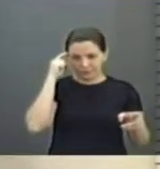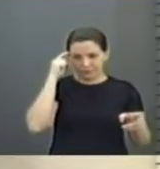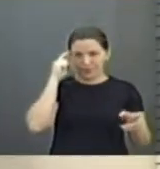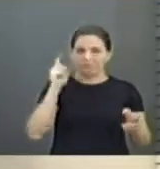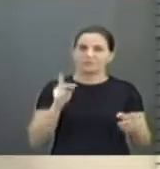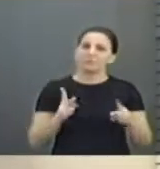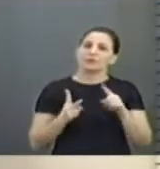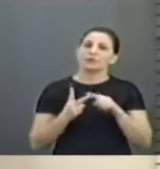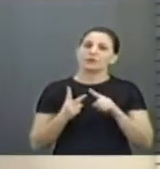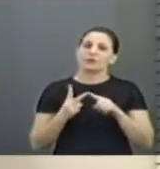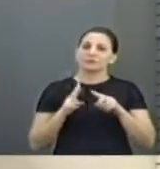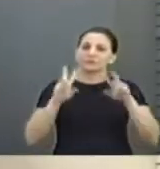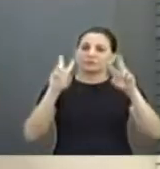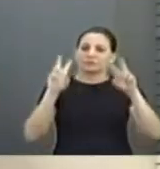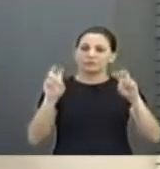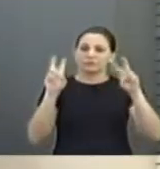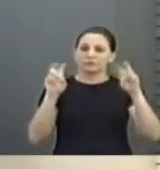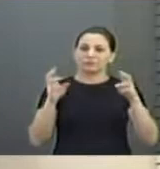O segundo assunto